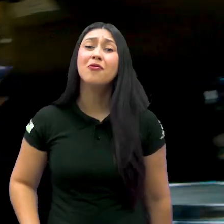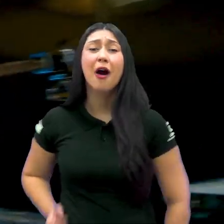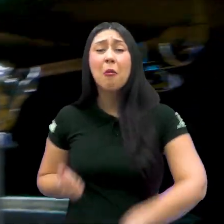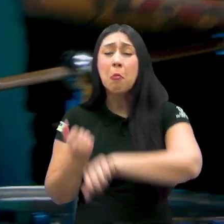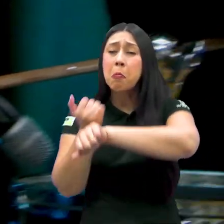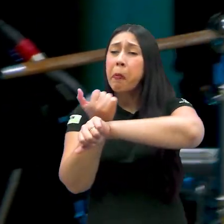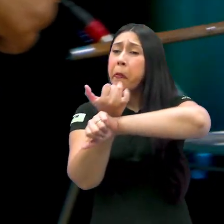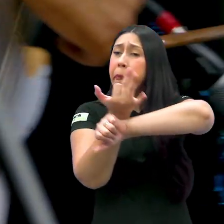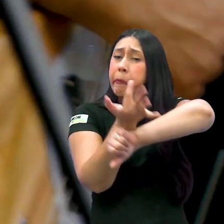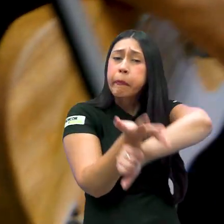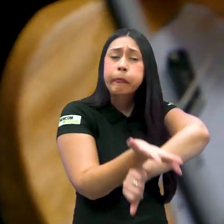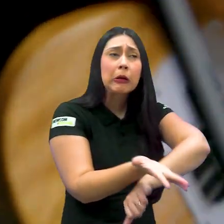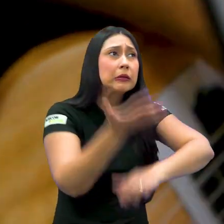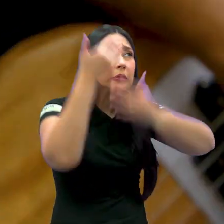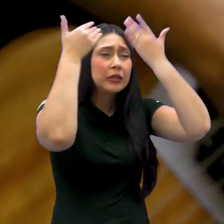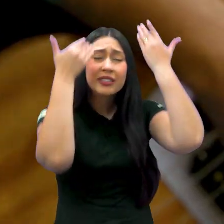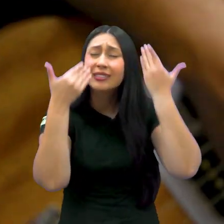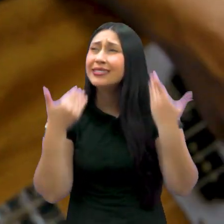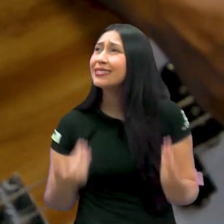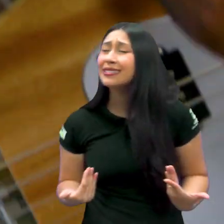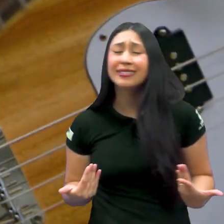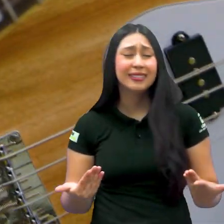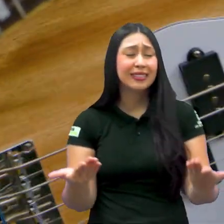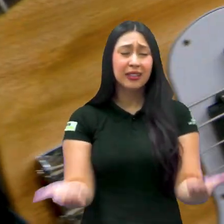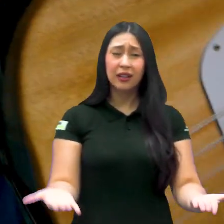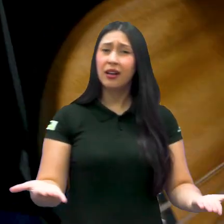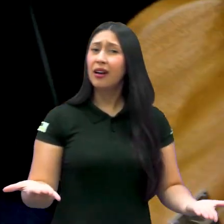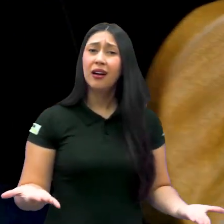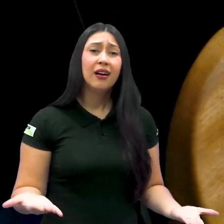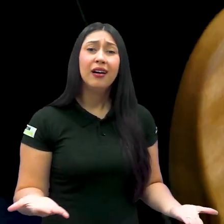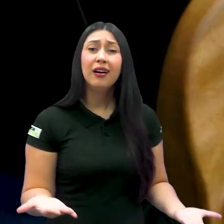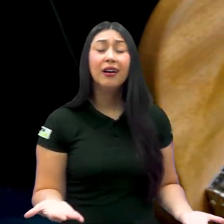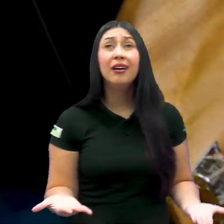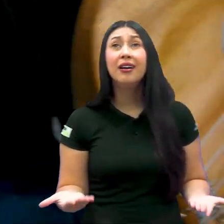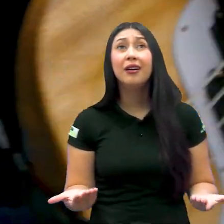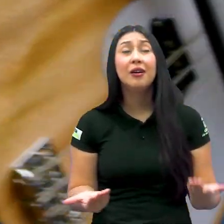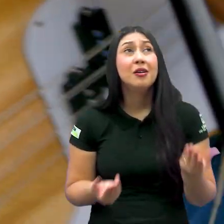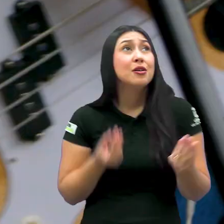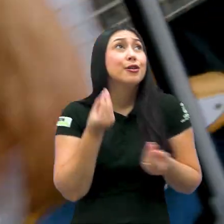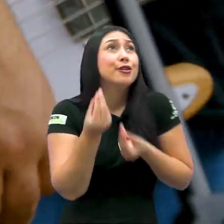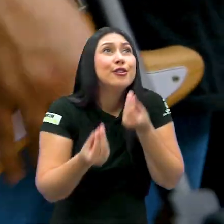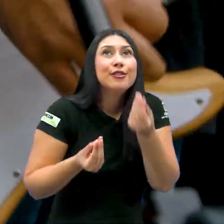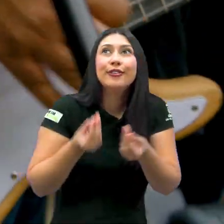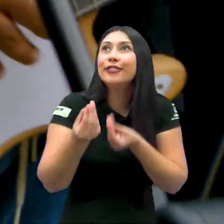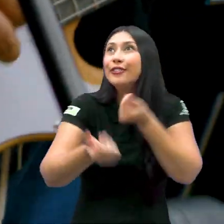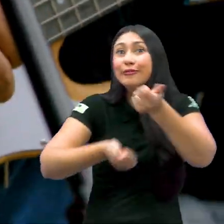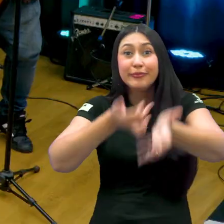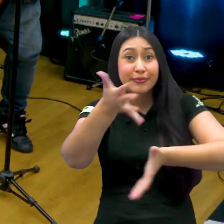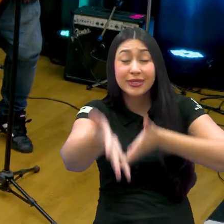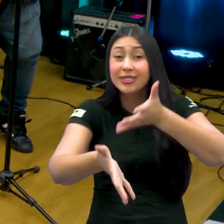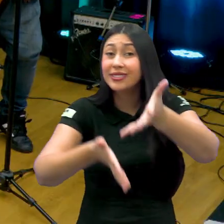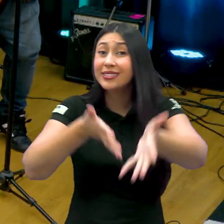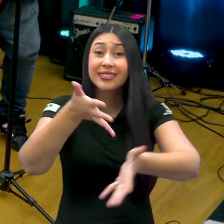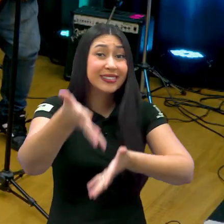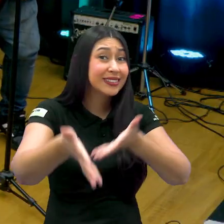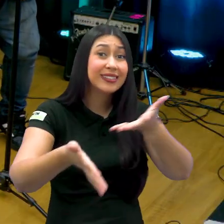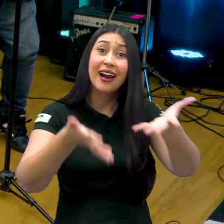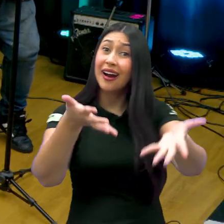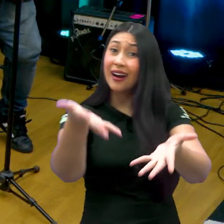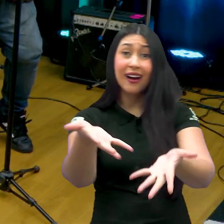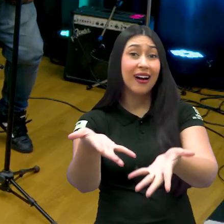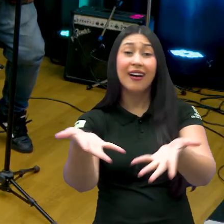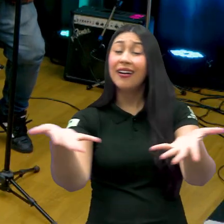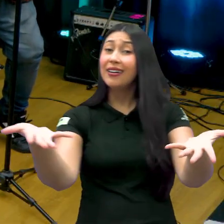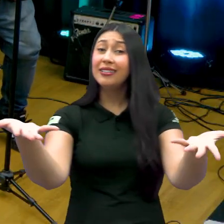Mais um dia, tarde da noite, estou aqui, pensando em como